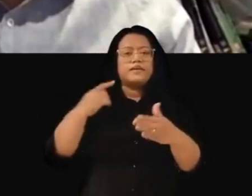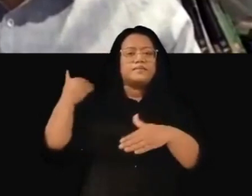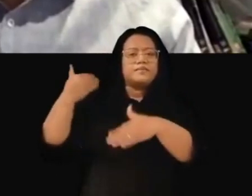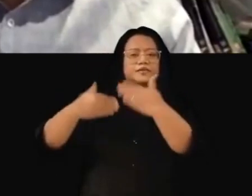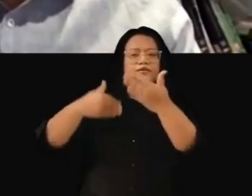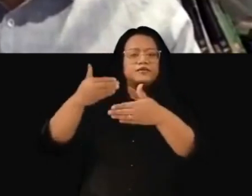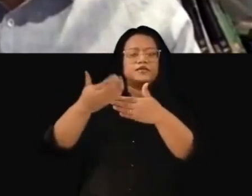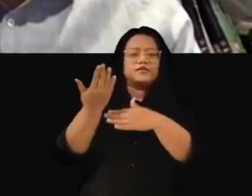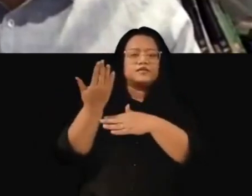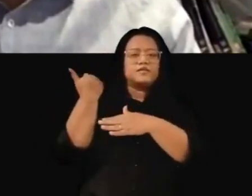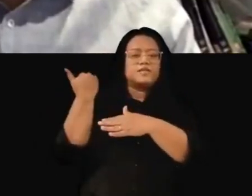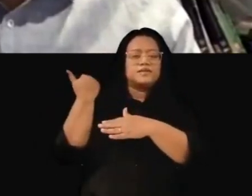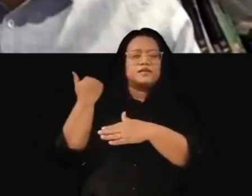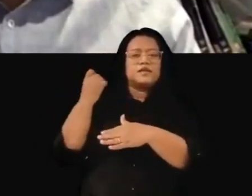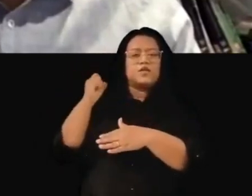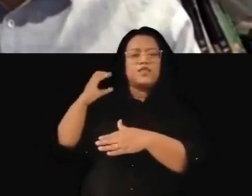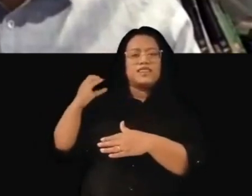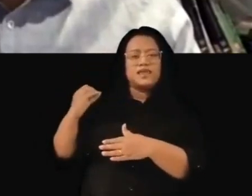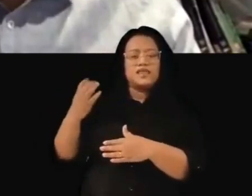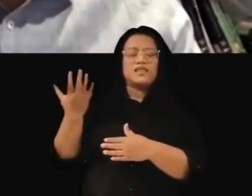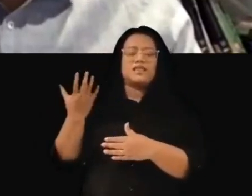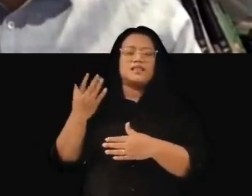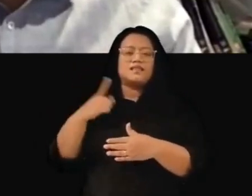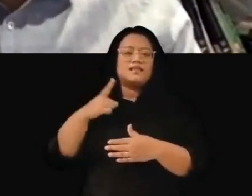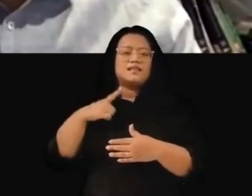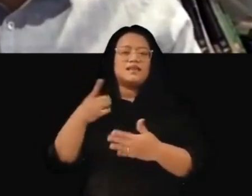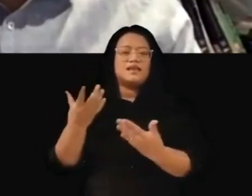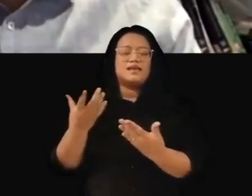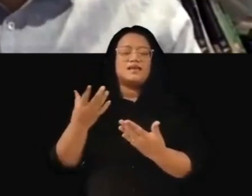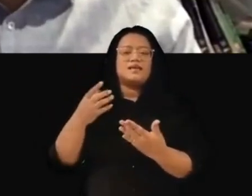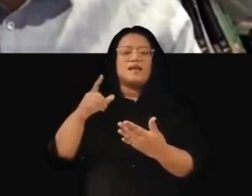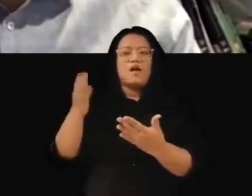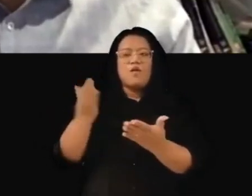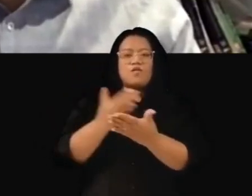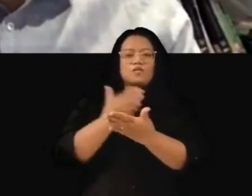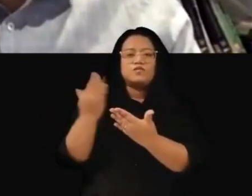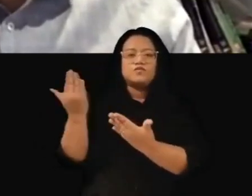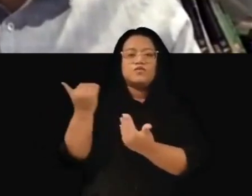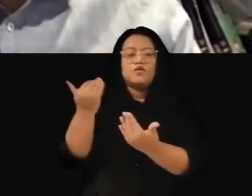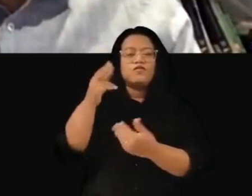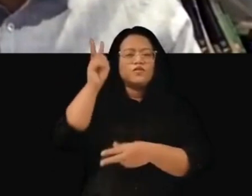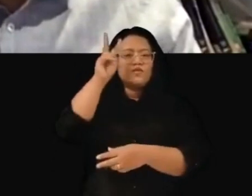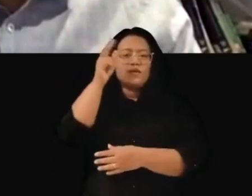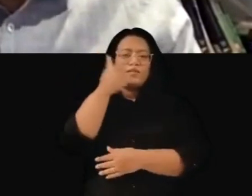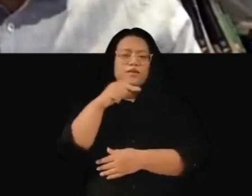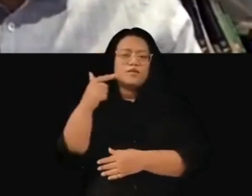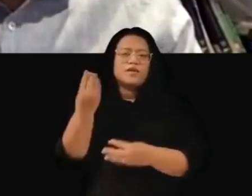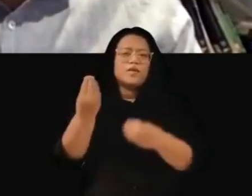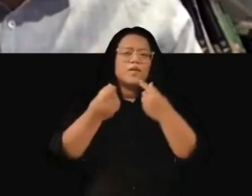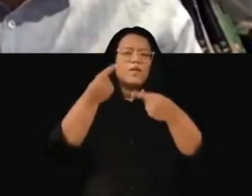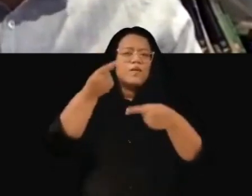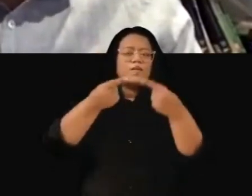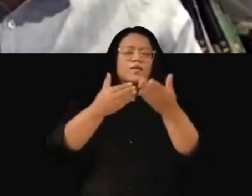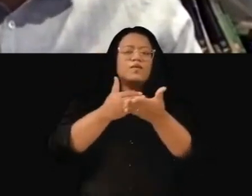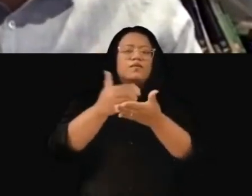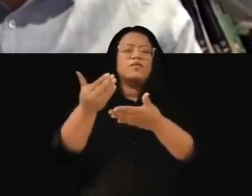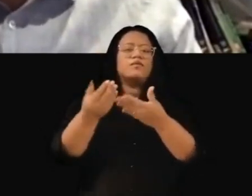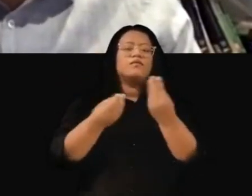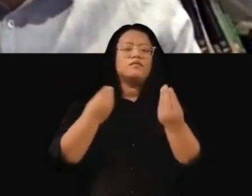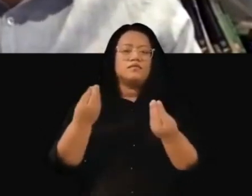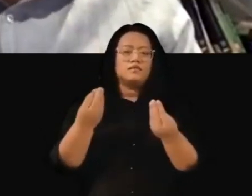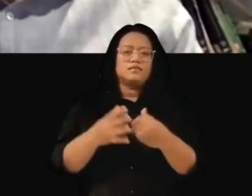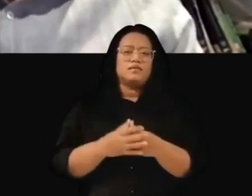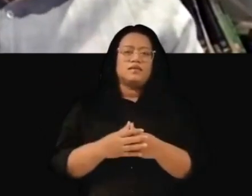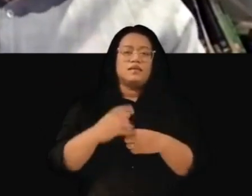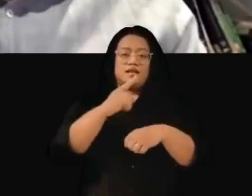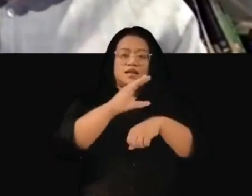década de 80, e hoje certamente alguns colegas que estão na assistência são muito jovens, talvez não lembrem um pouco de como é que surgiu essa discussão no âmbito da